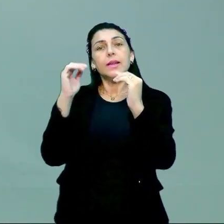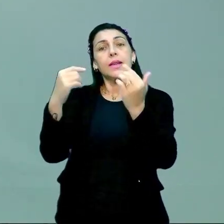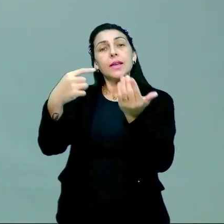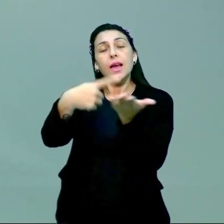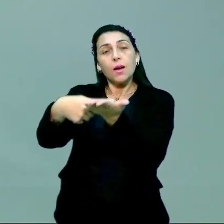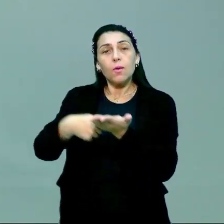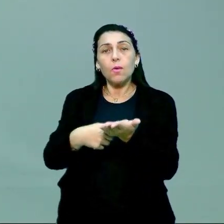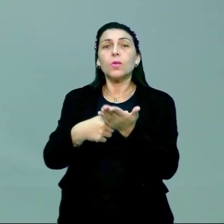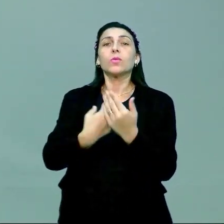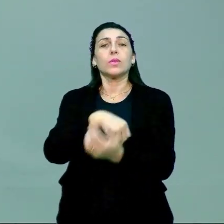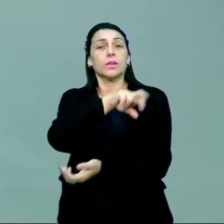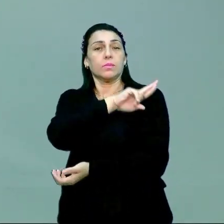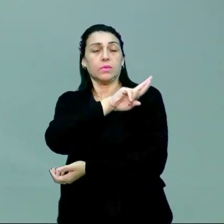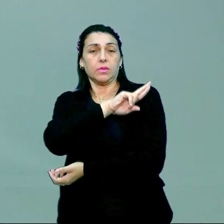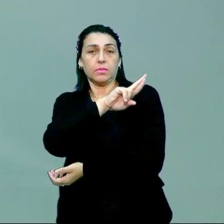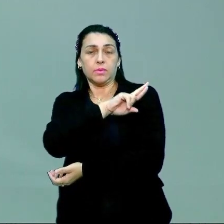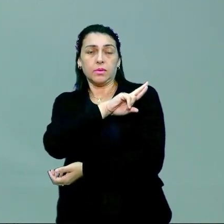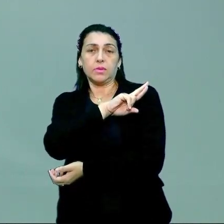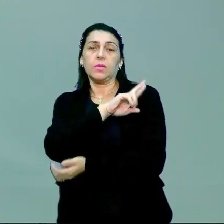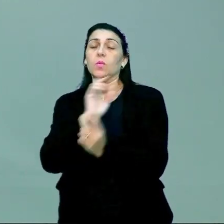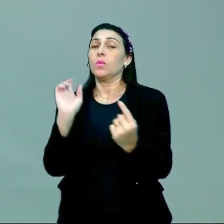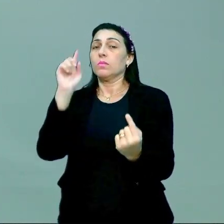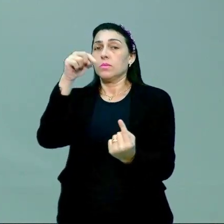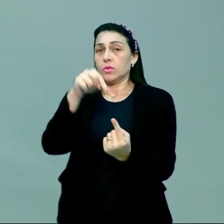as obrigações, em acordo com a